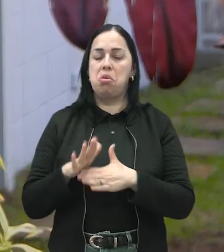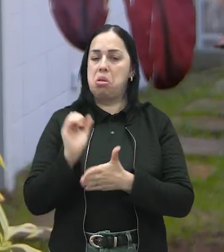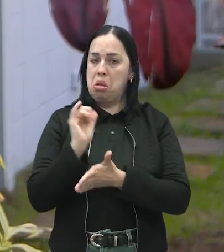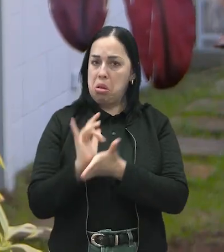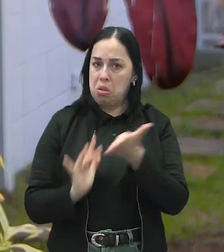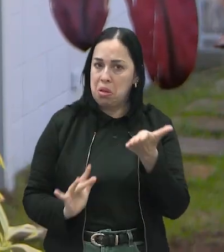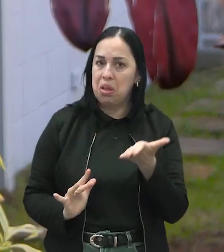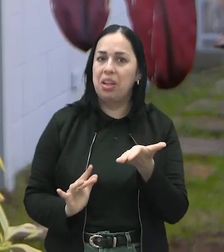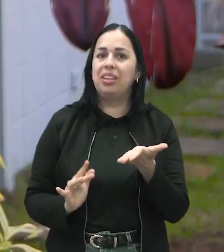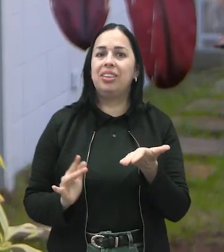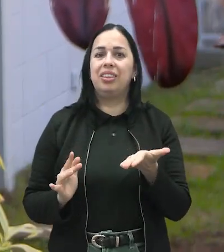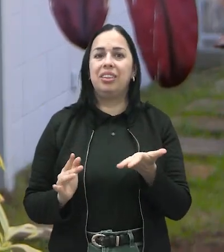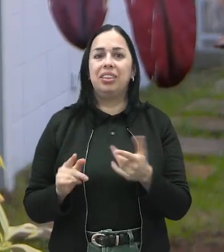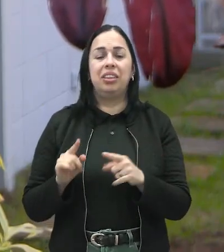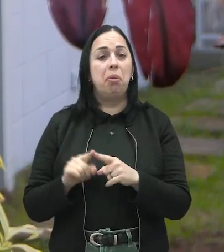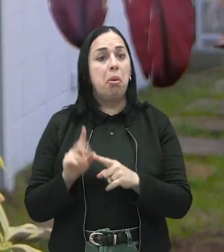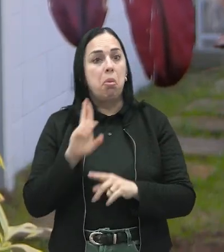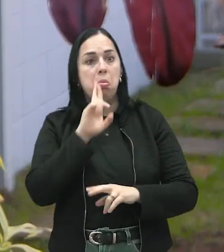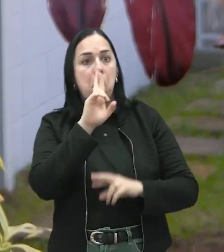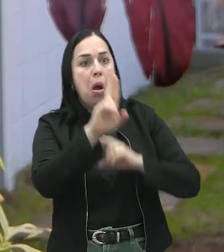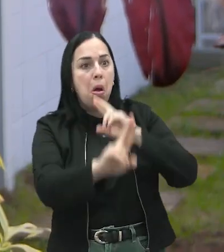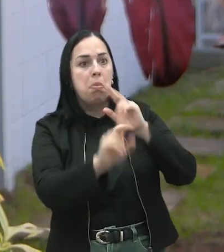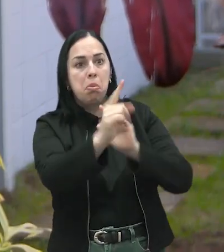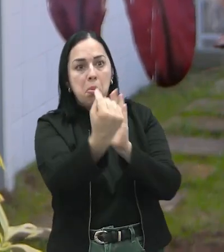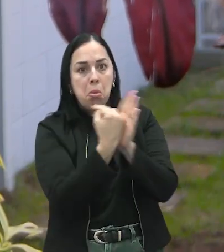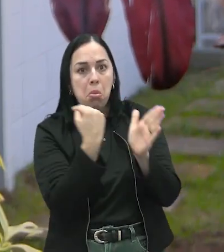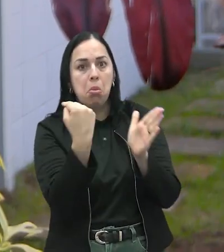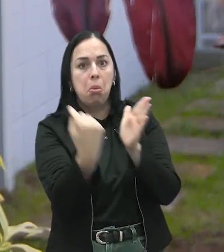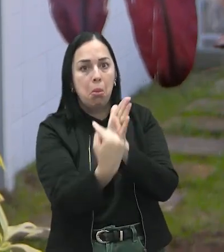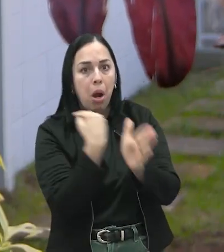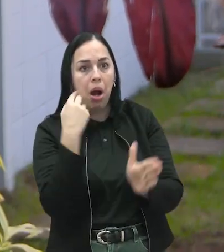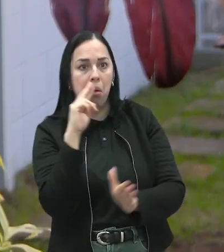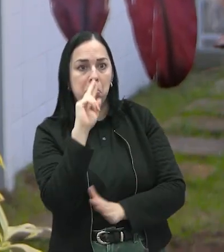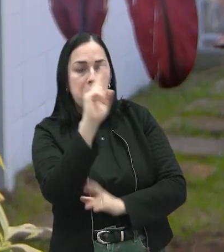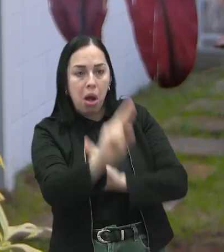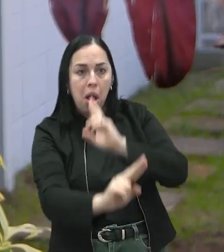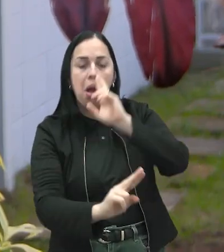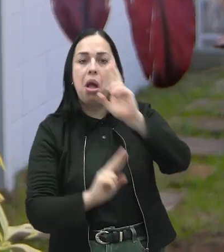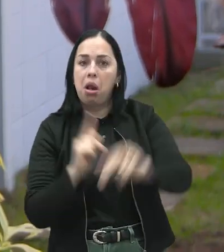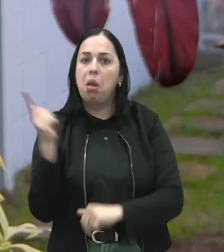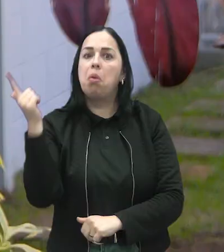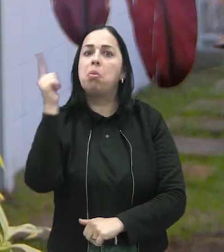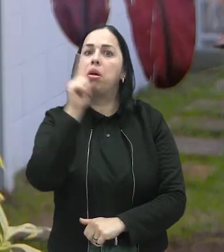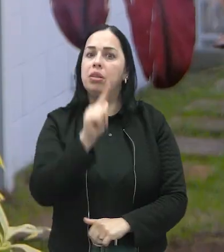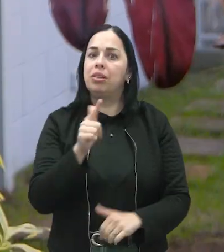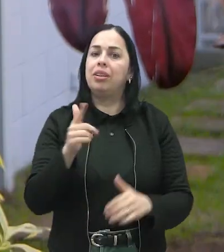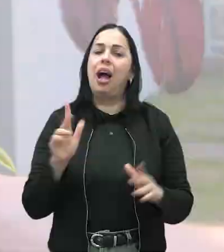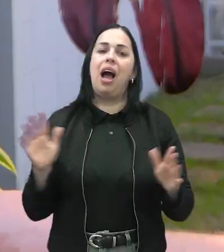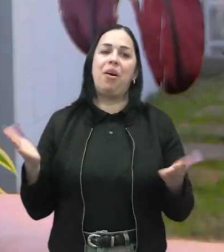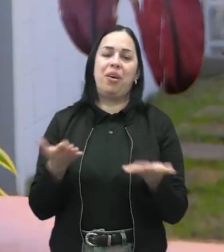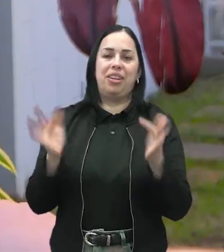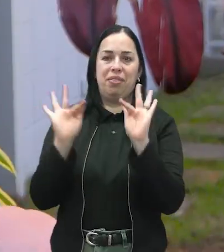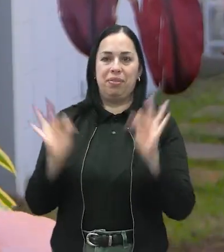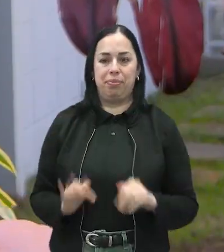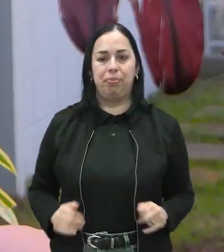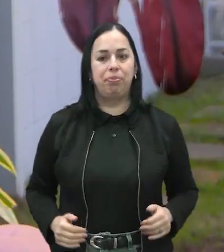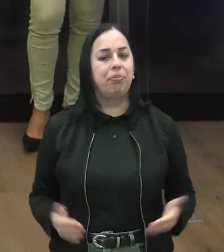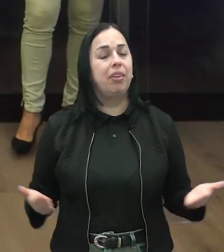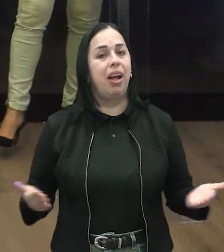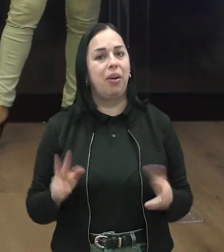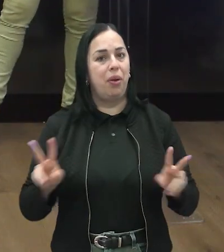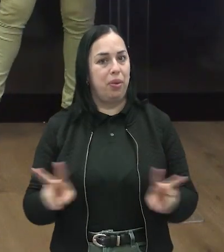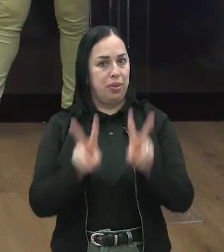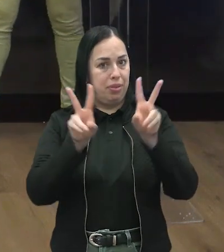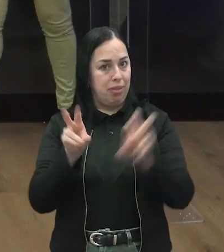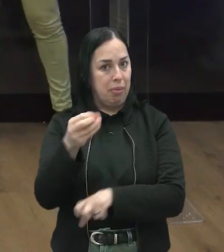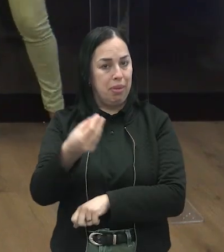participativo das atividades da escola. Até para responder aquilo que o professor está pedindo, está muito mais feliz.